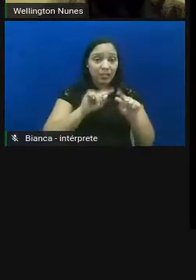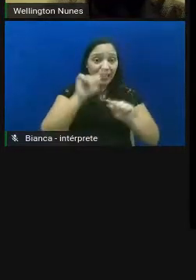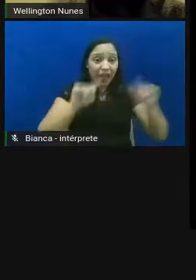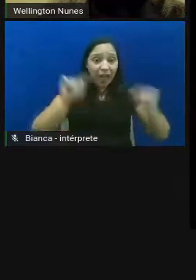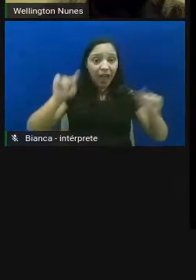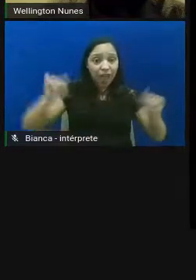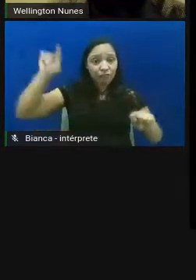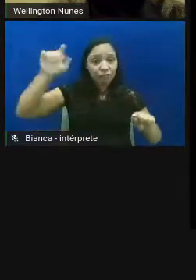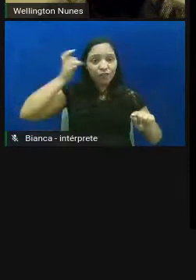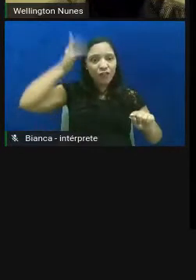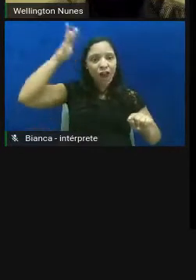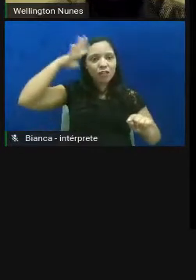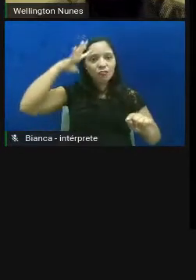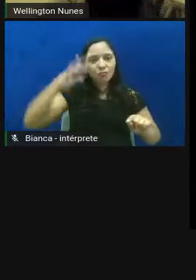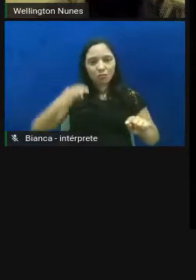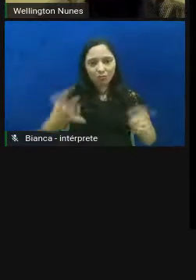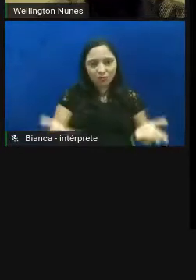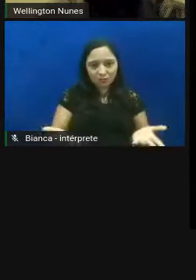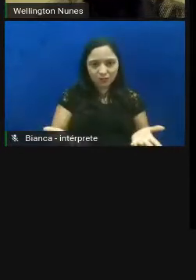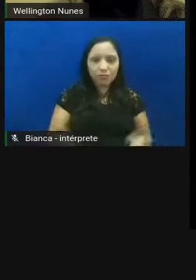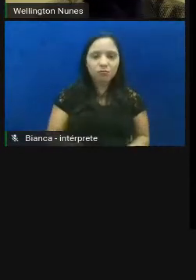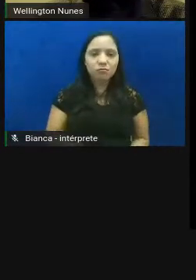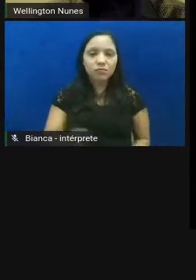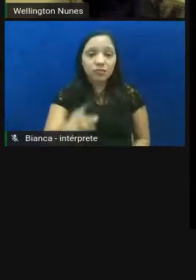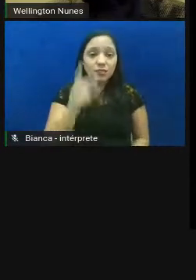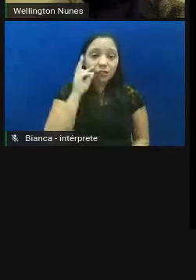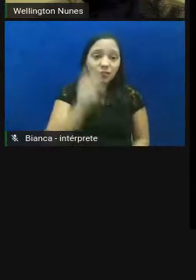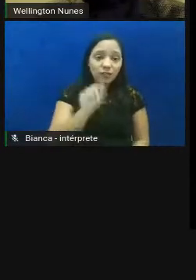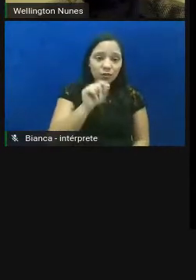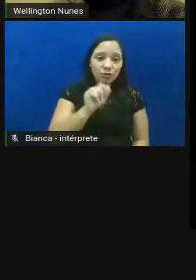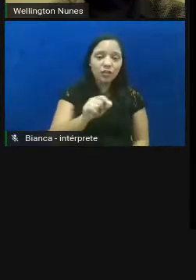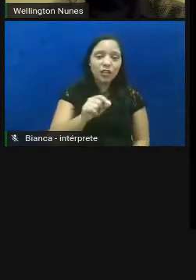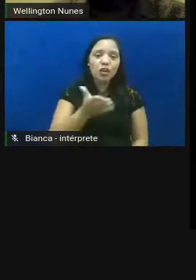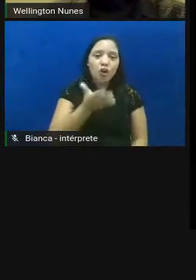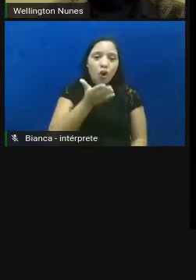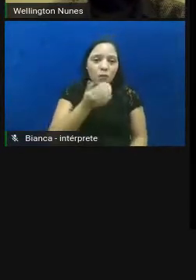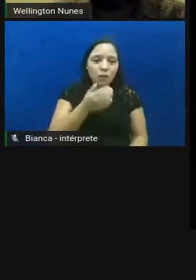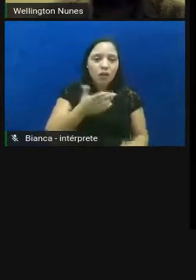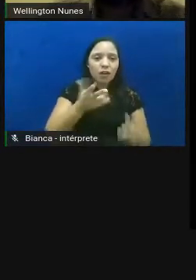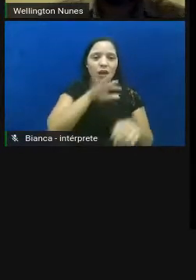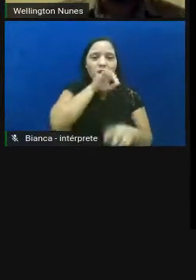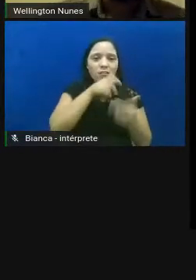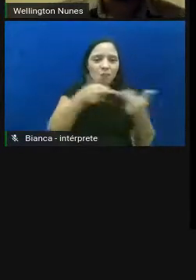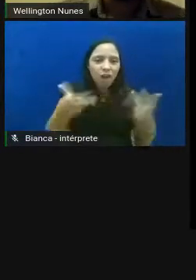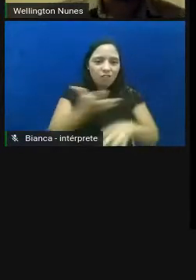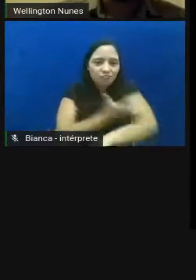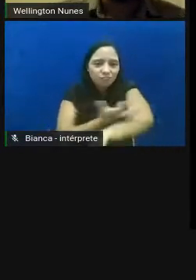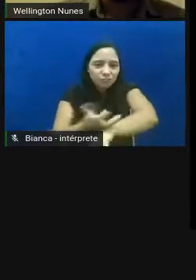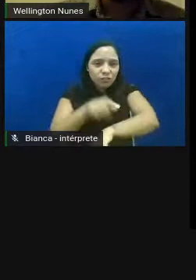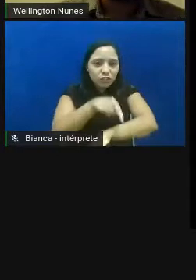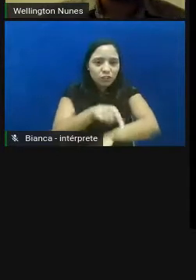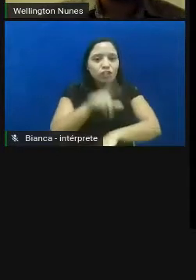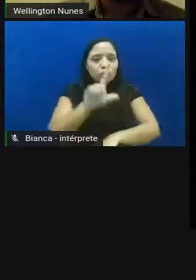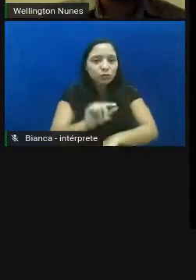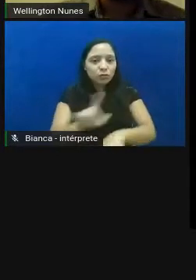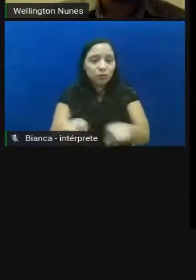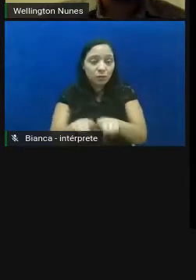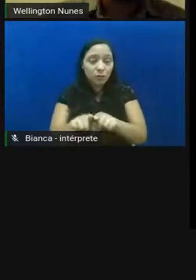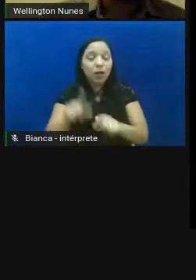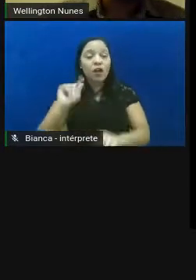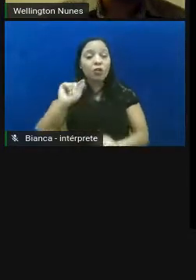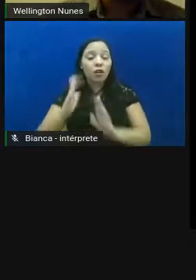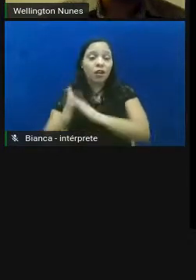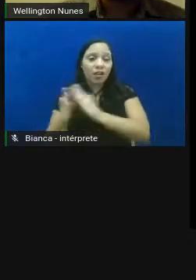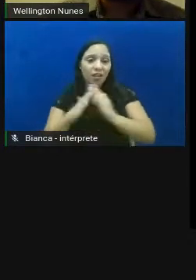entre agricultura e pastagem, uma queda no remanescente e um aumento nas áreas urbanas que foram